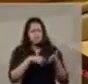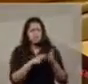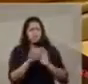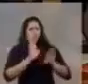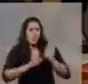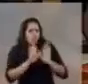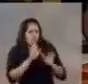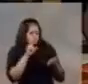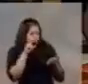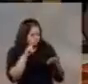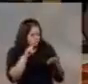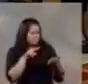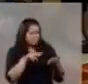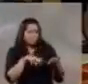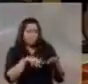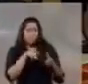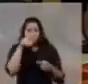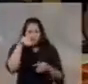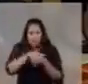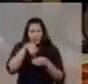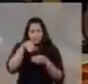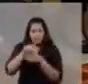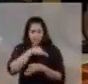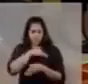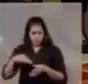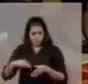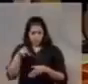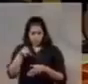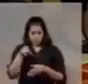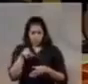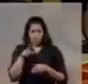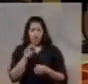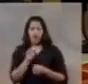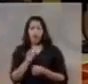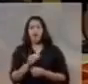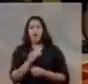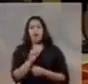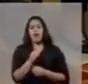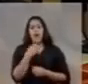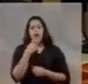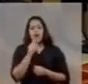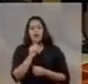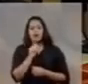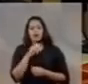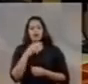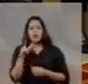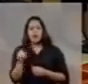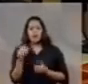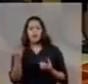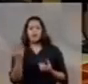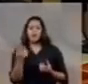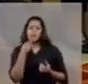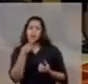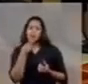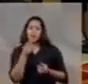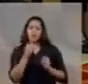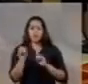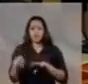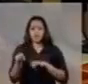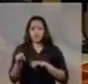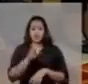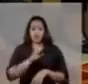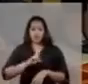cautela os votos de Vossas Excelências na ação que versou sobre o ensino religioso. E